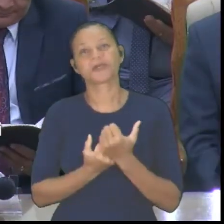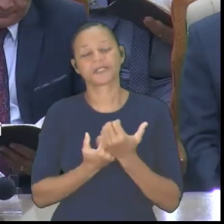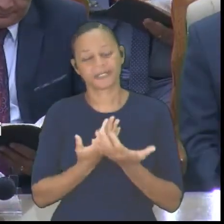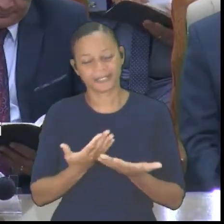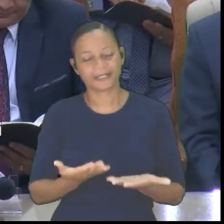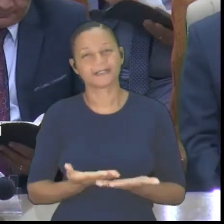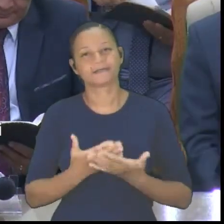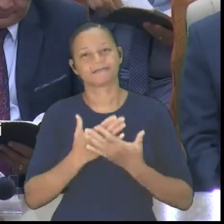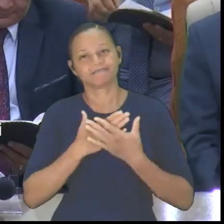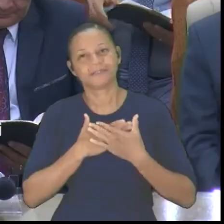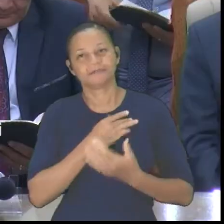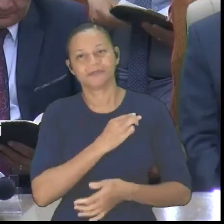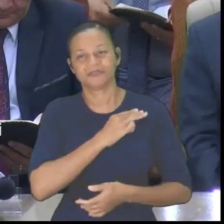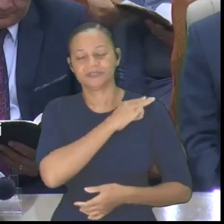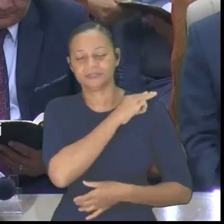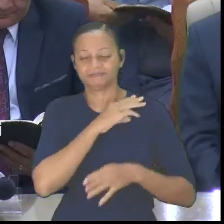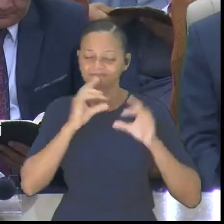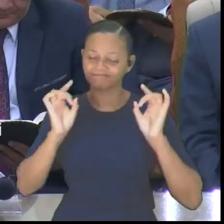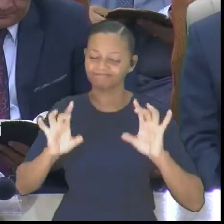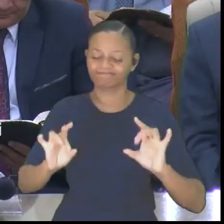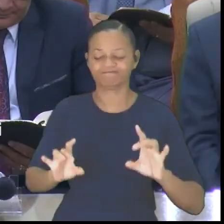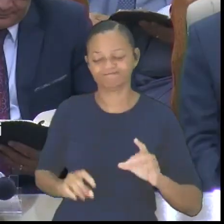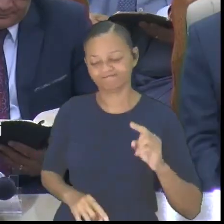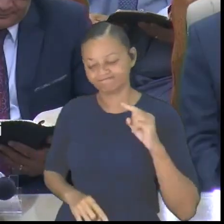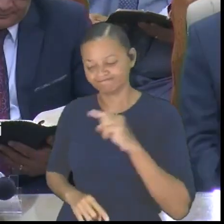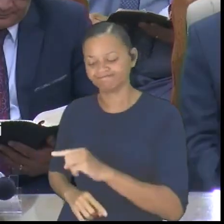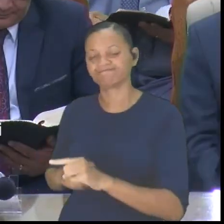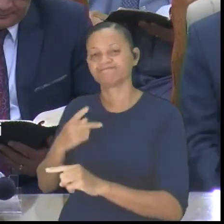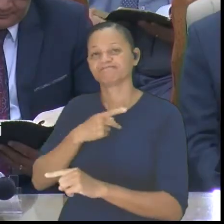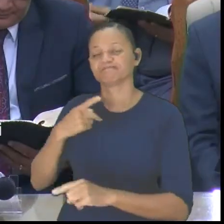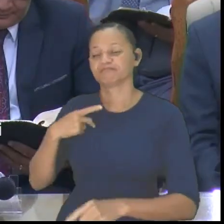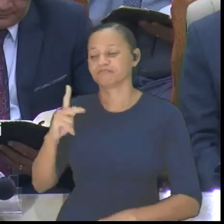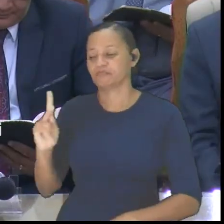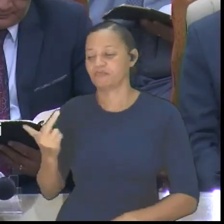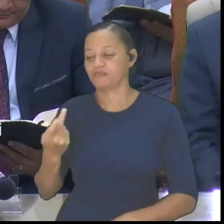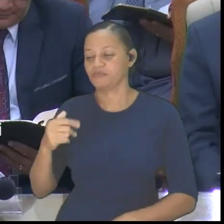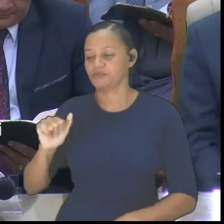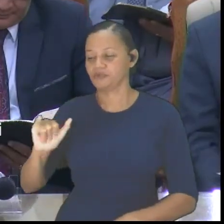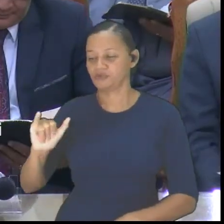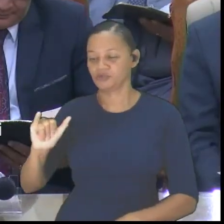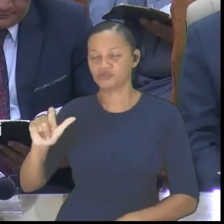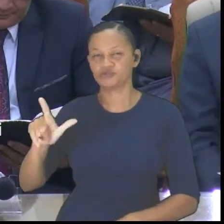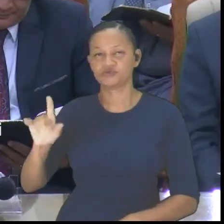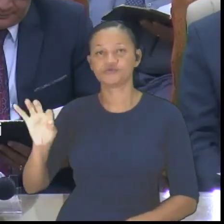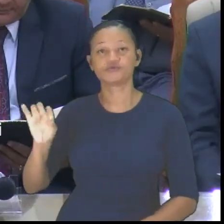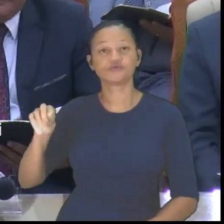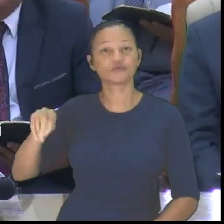Wilton Padilha, não é? Que tem cuidado de mim como um filho.